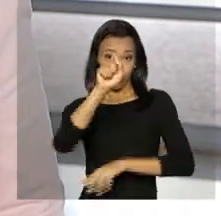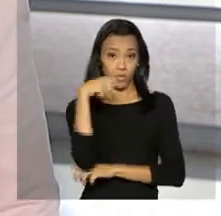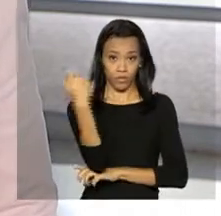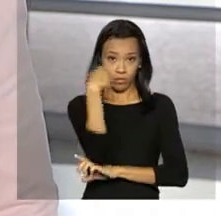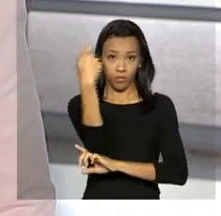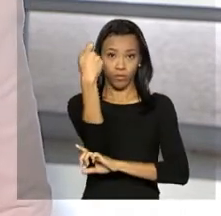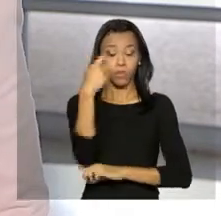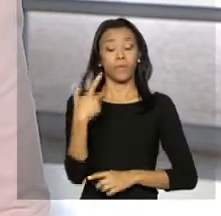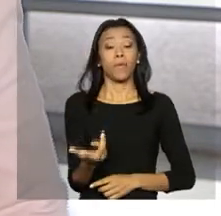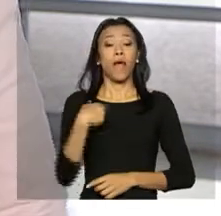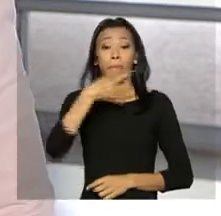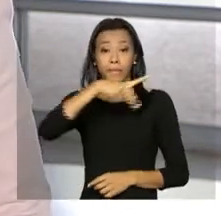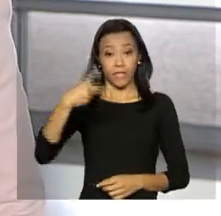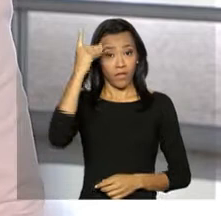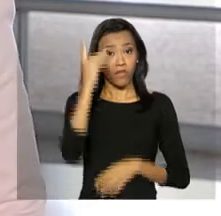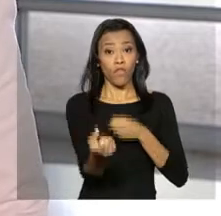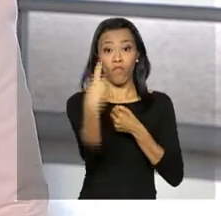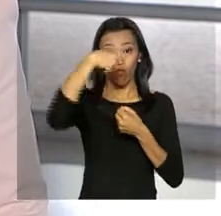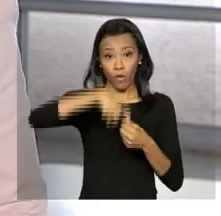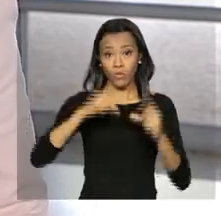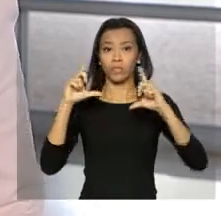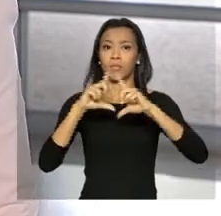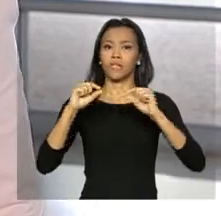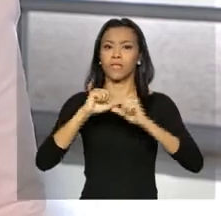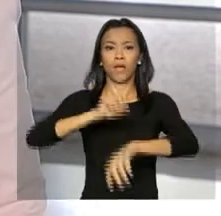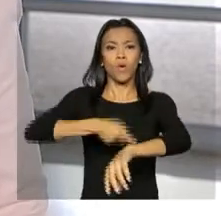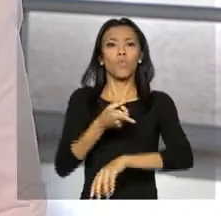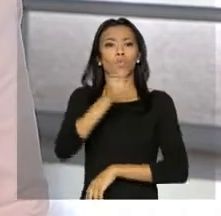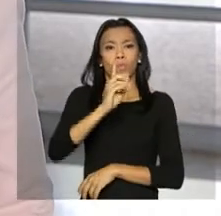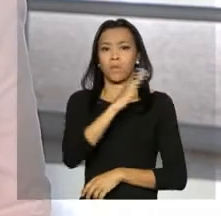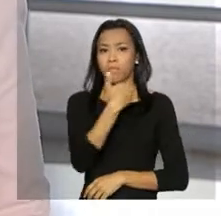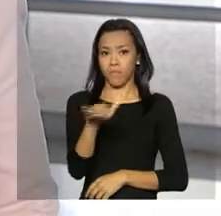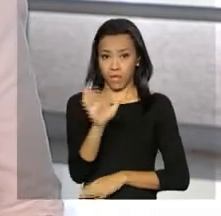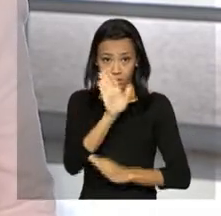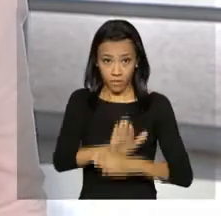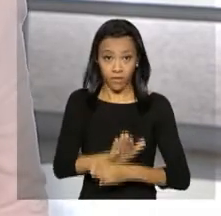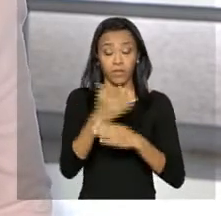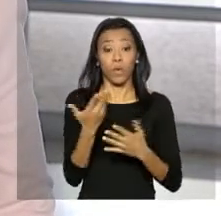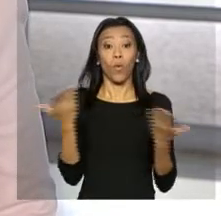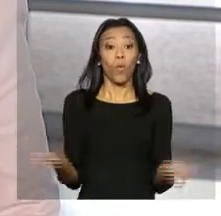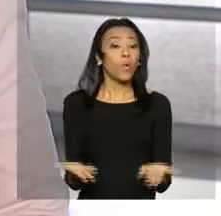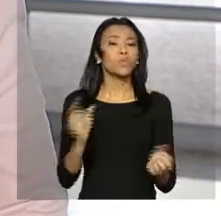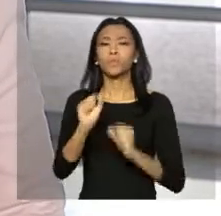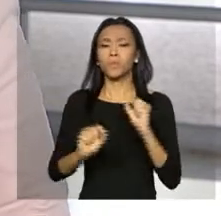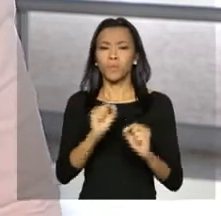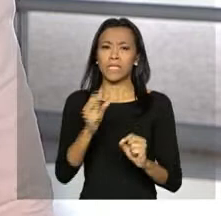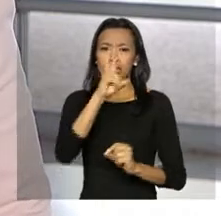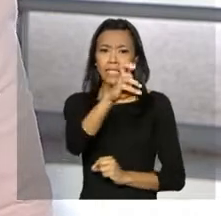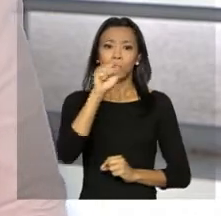A previsão é que a presidenta volte para Brasília à 1h30 da tarde. Olha, durante o dia de hoje vão ser entregues